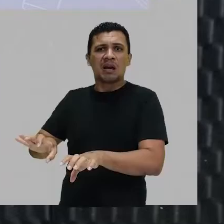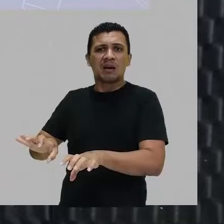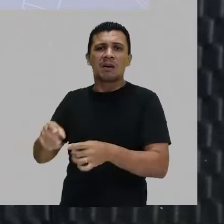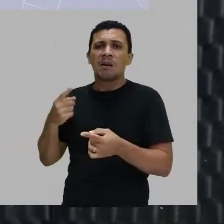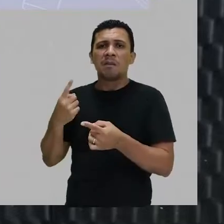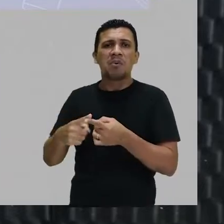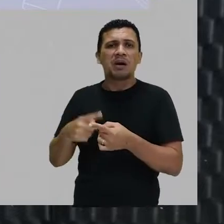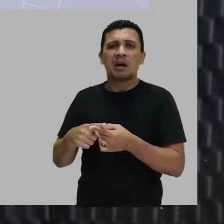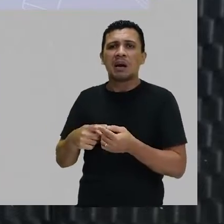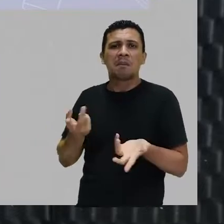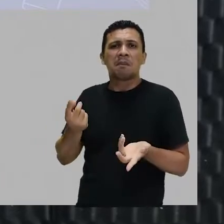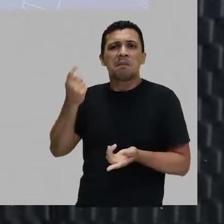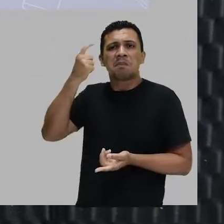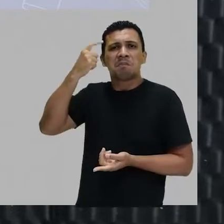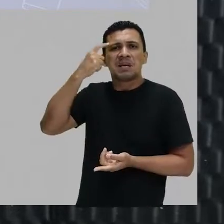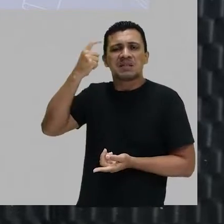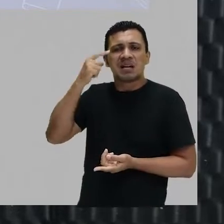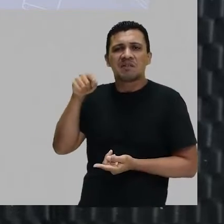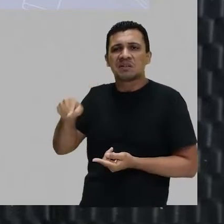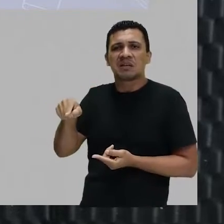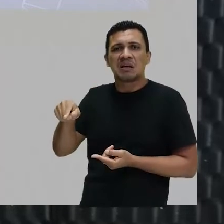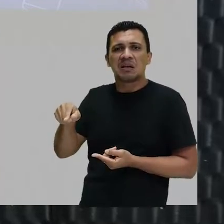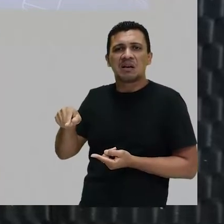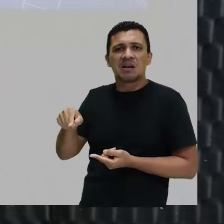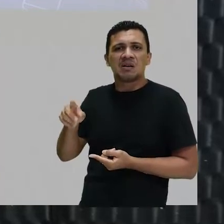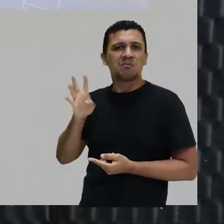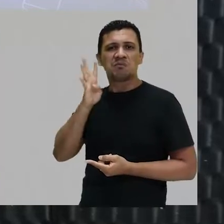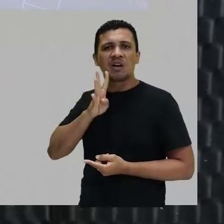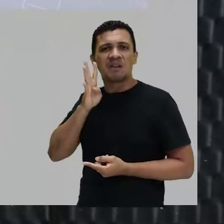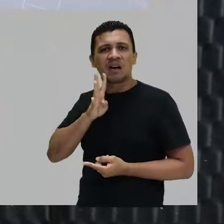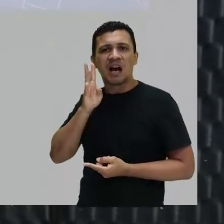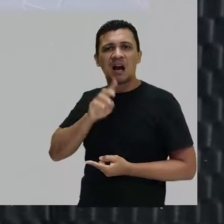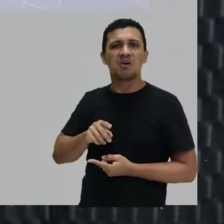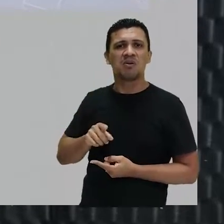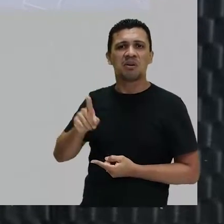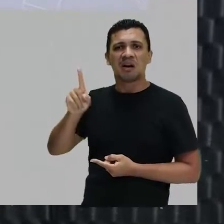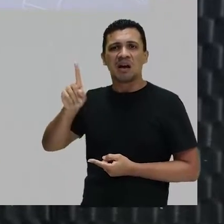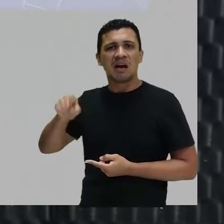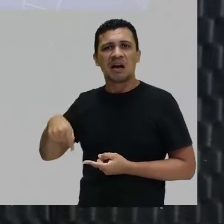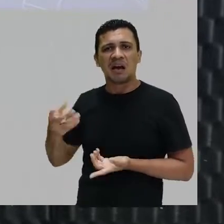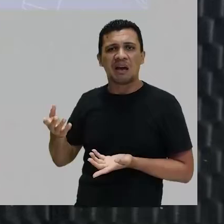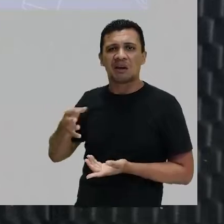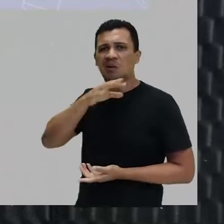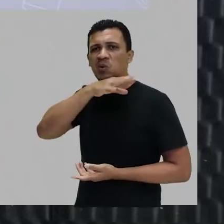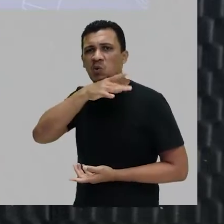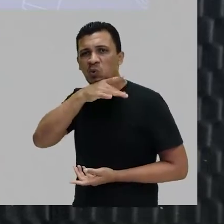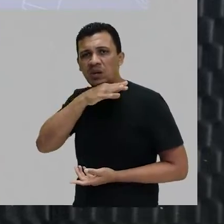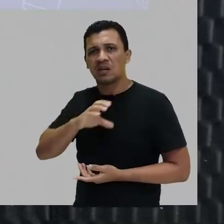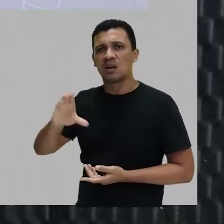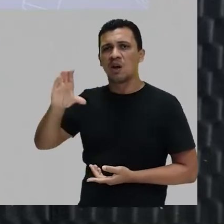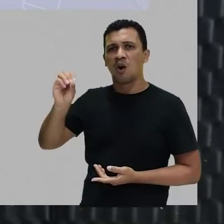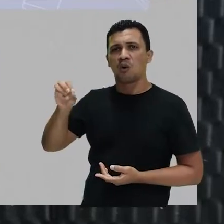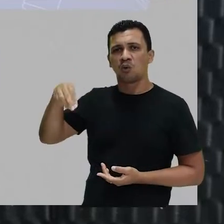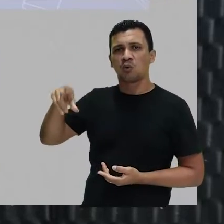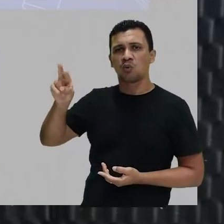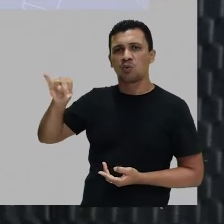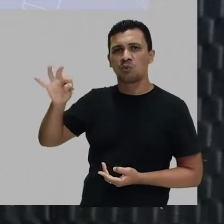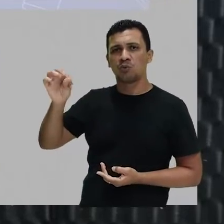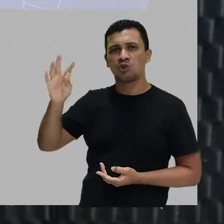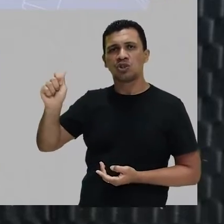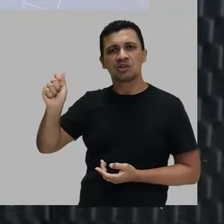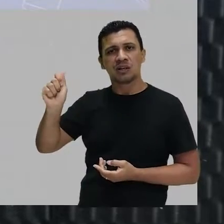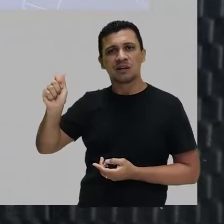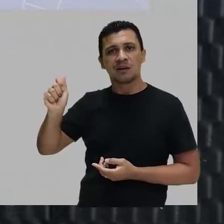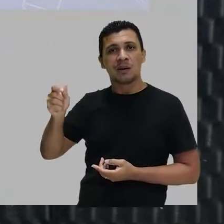achar que o teatro era subversivo, né, era comunista, entre outras coisas. Era. Só tinha um detalhe, ele estava lutando